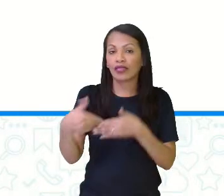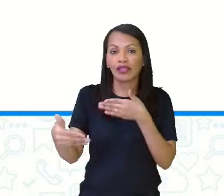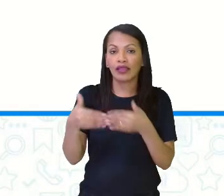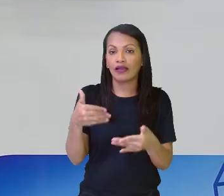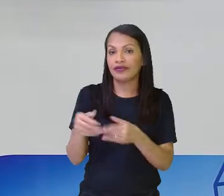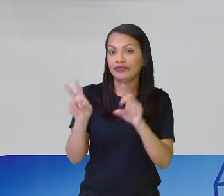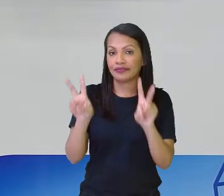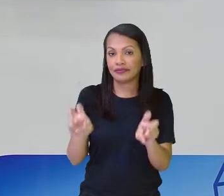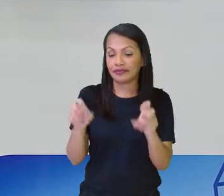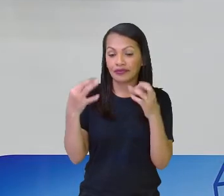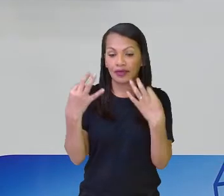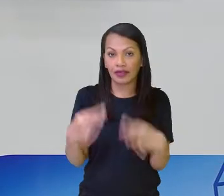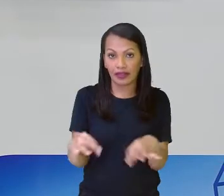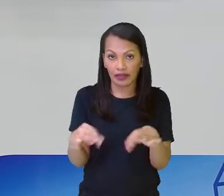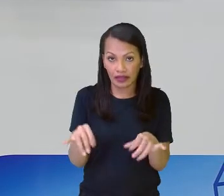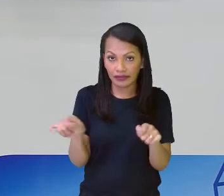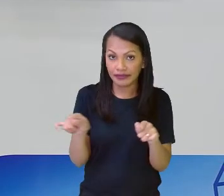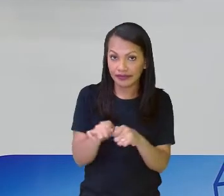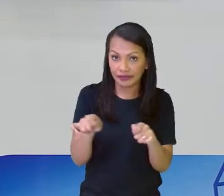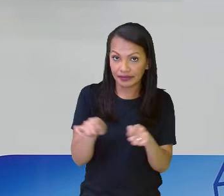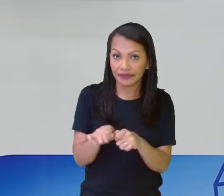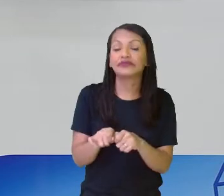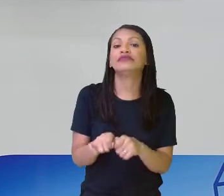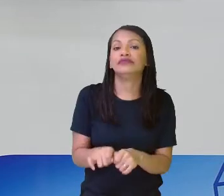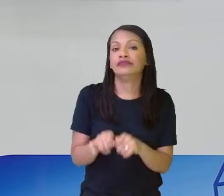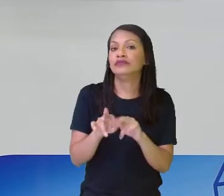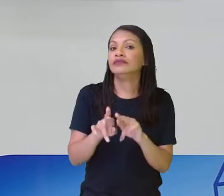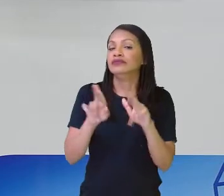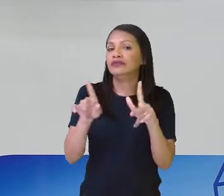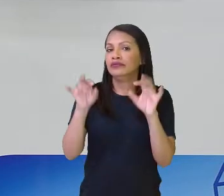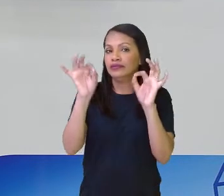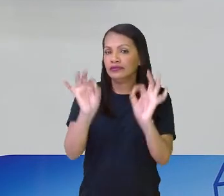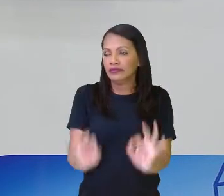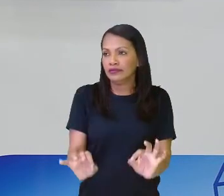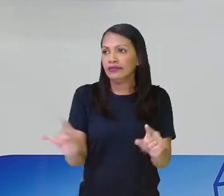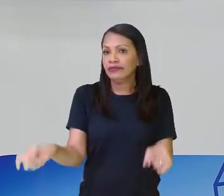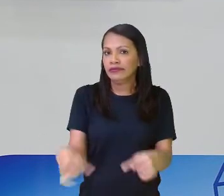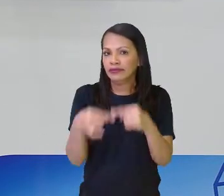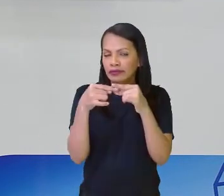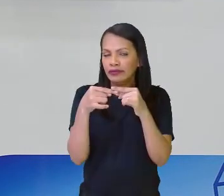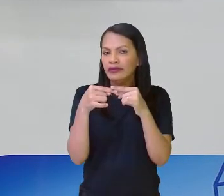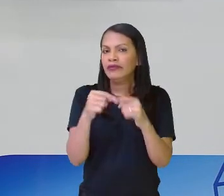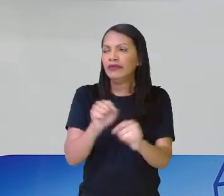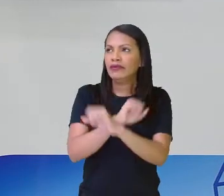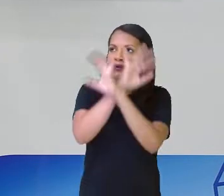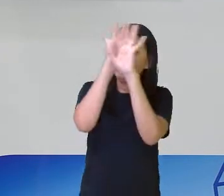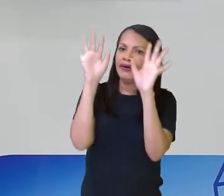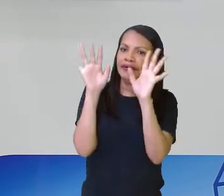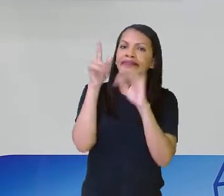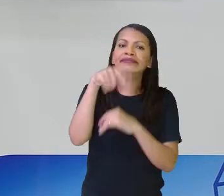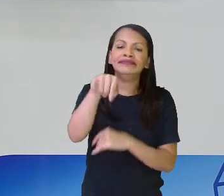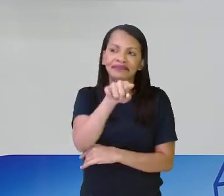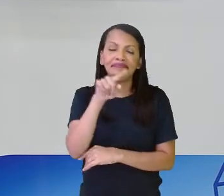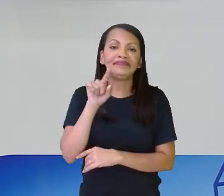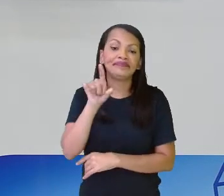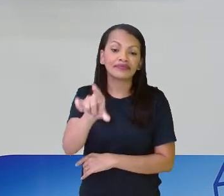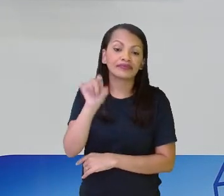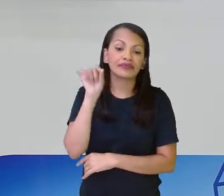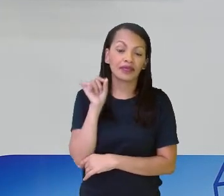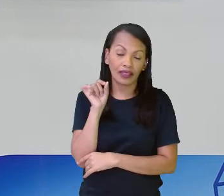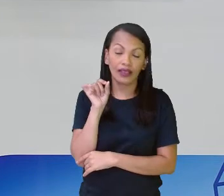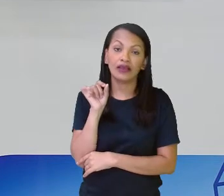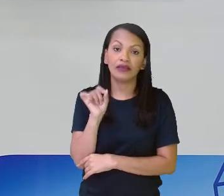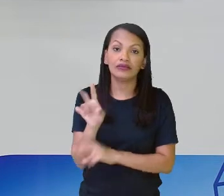tema certo fará toda a diferença. Então, depois que você escolher o tema, você